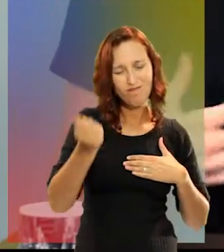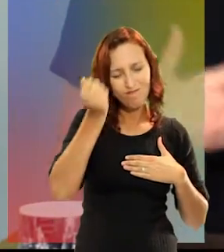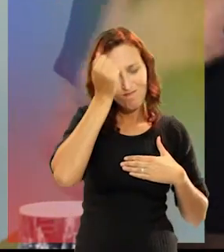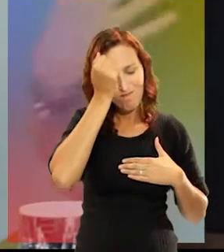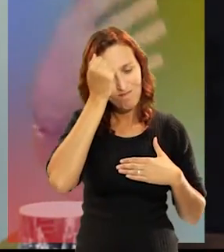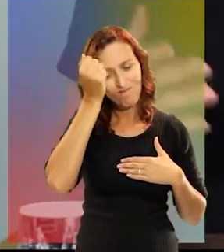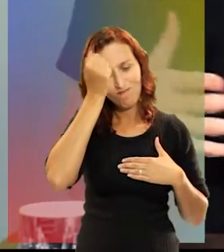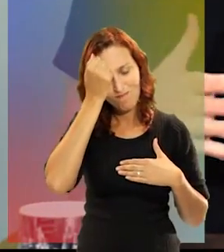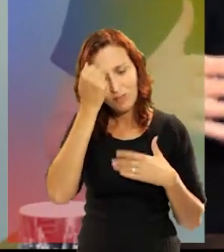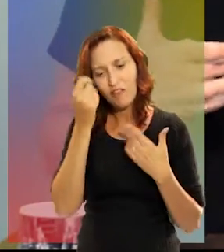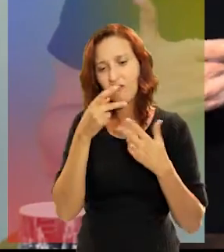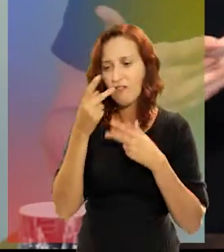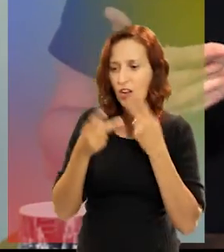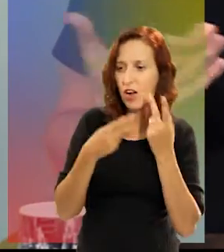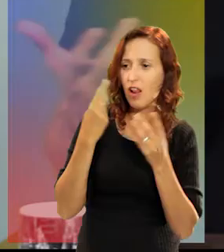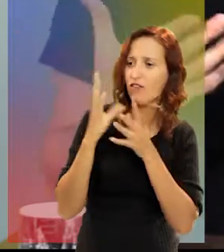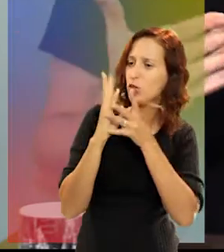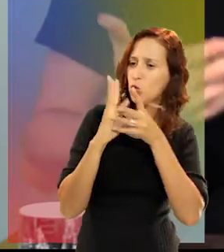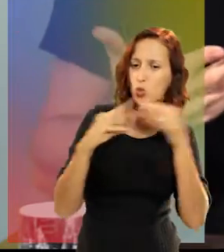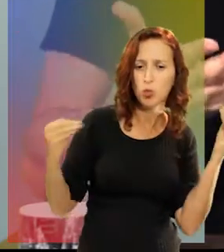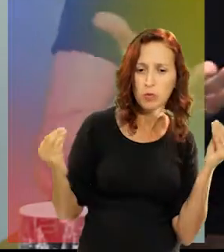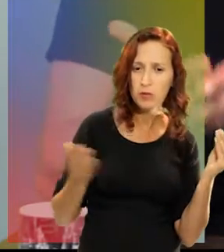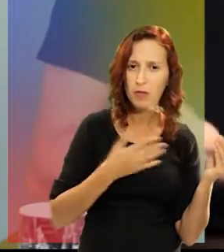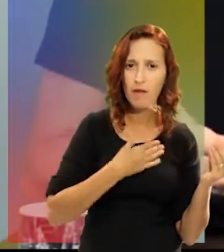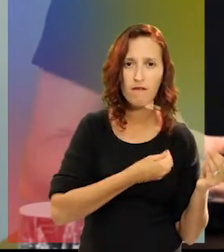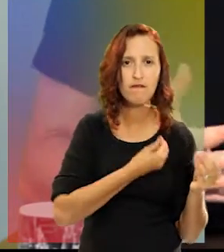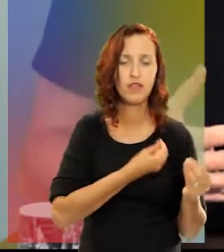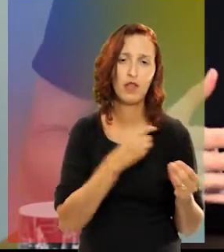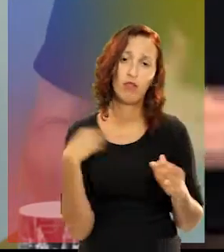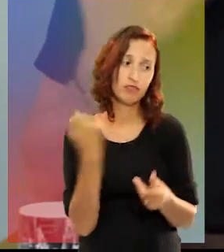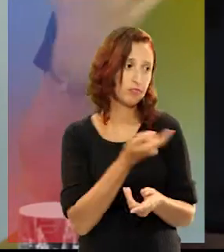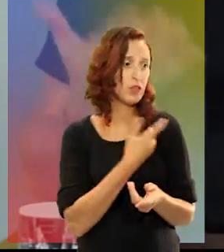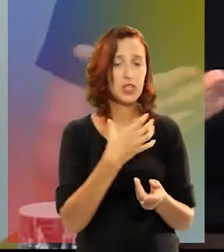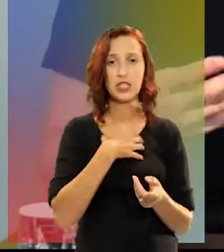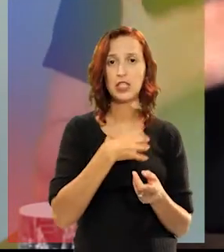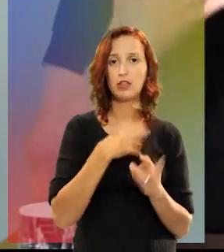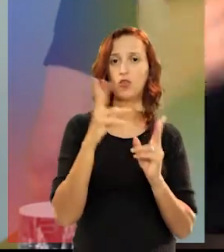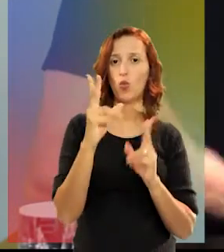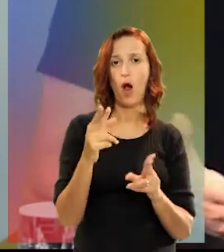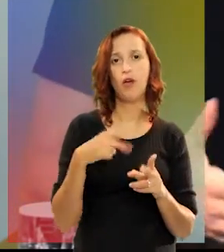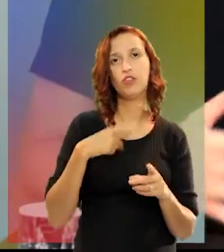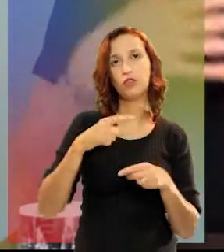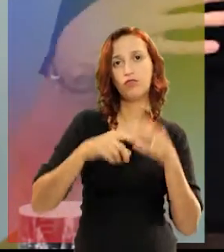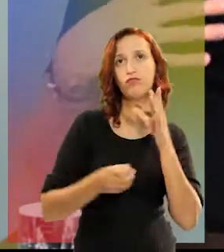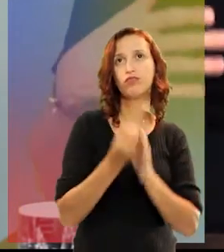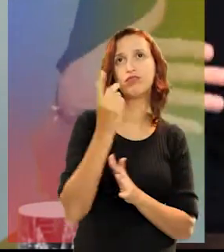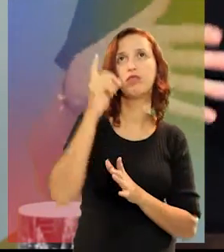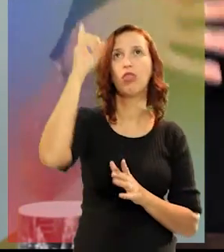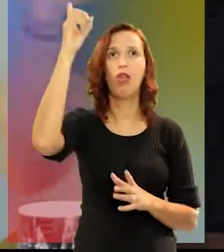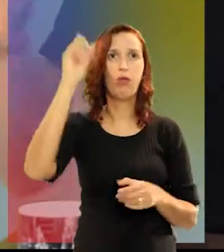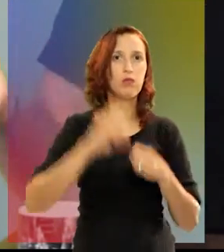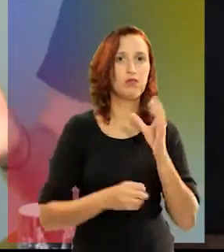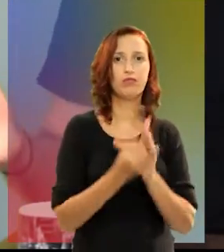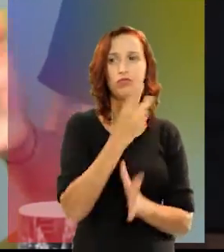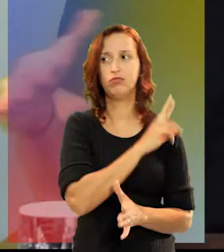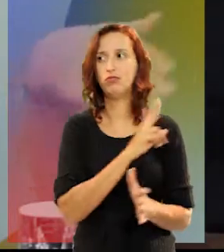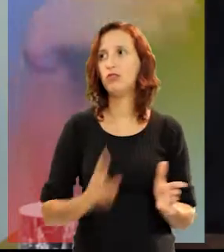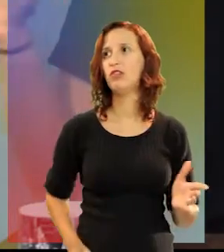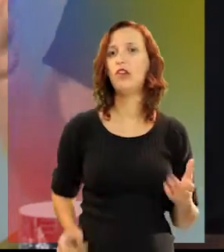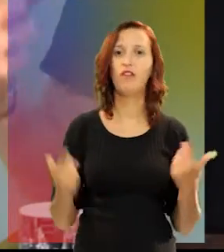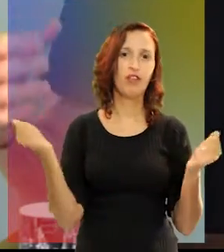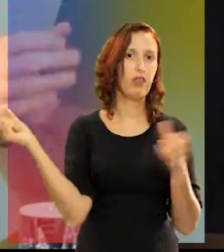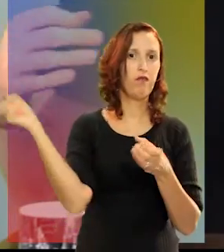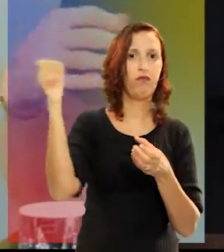que ele viu e tudo que ele viveu vai desaparecer. E é isso que a gente sente, né? Por isso a gente também cria Deus, por isso a gente também acredita que vai